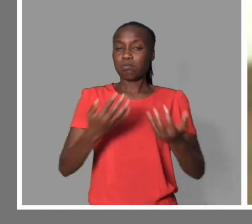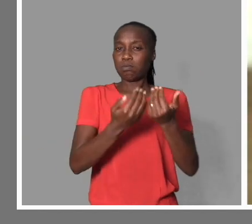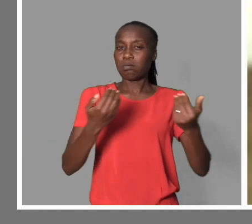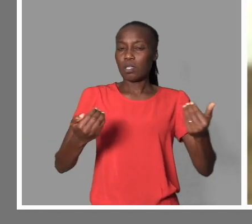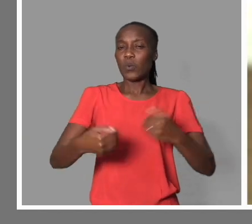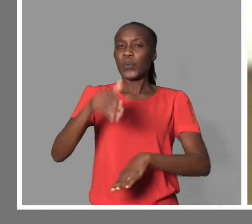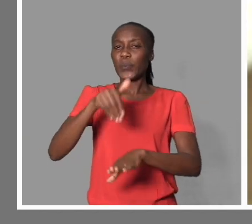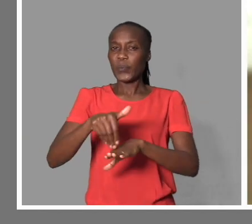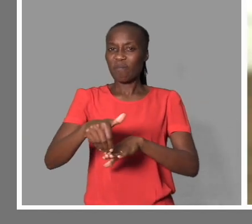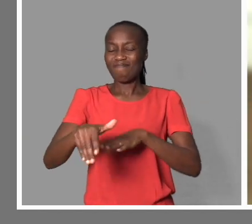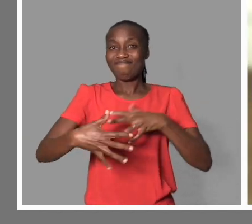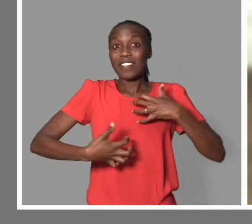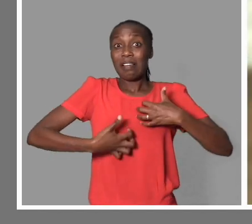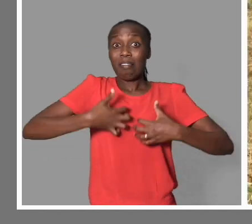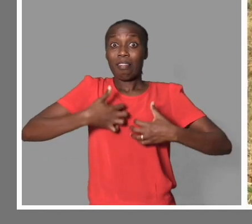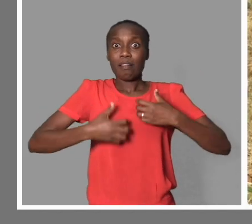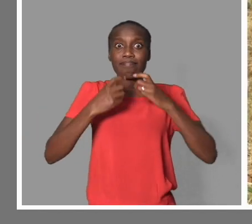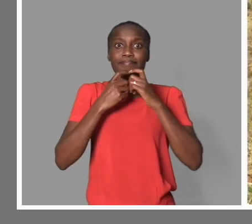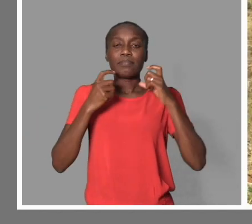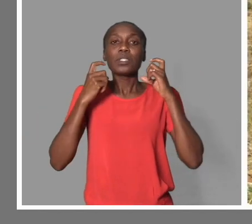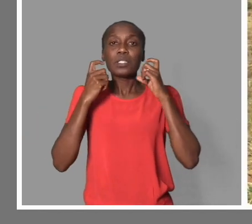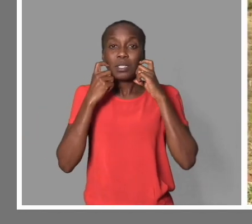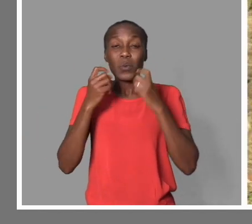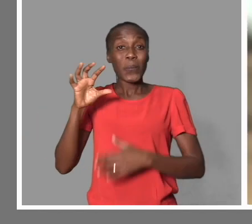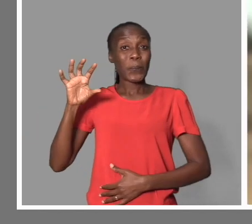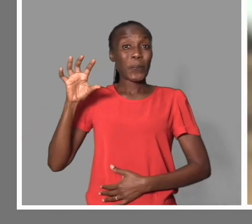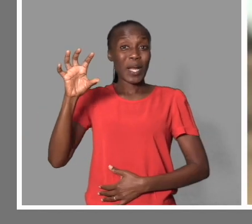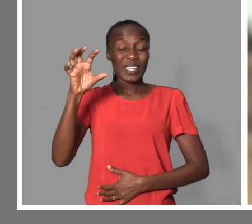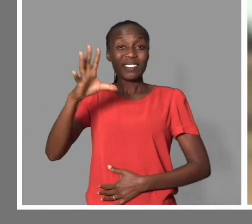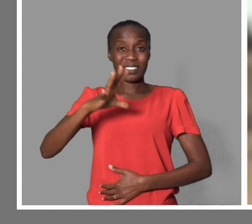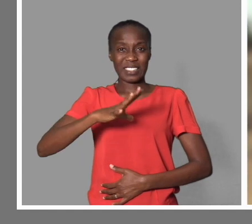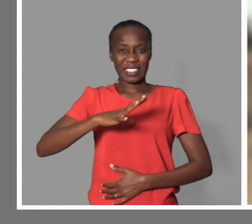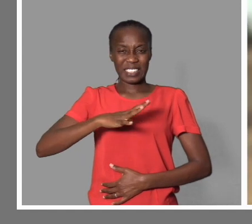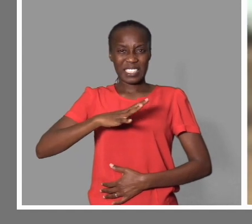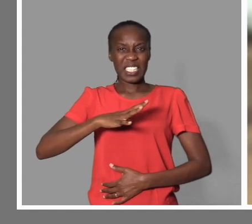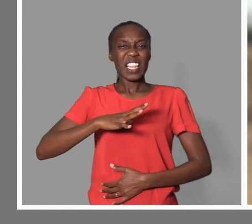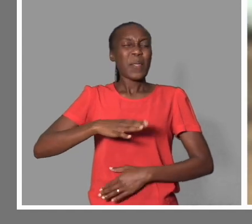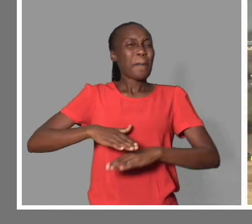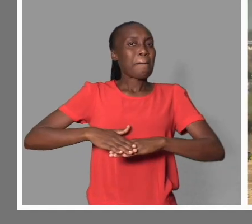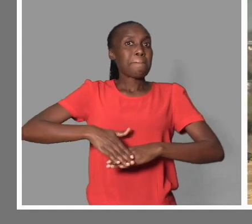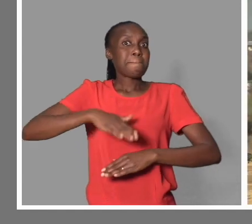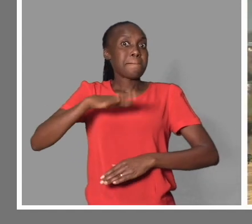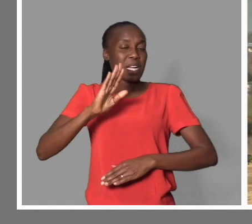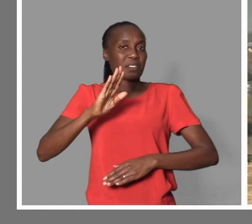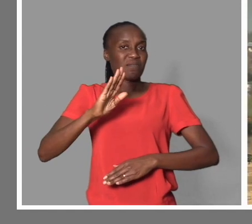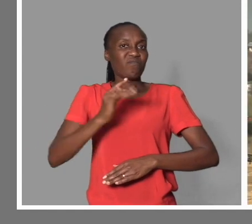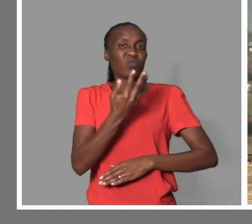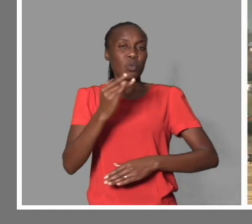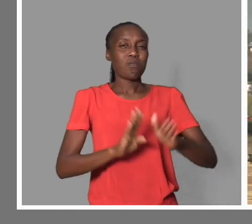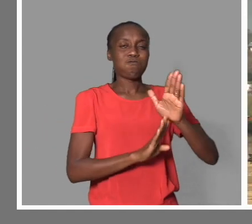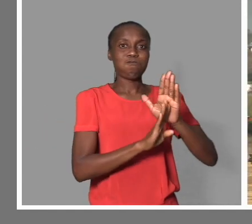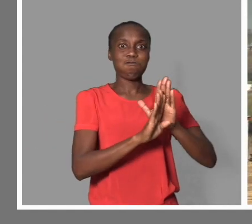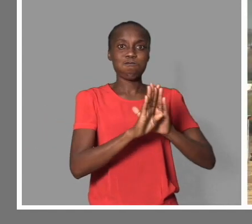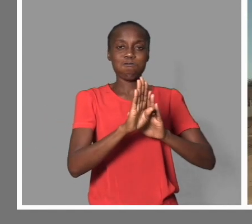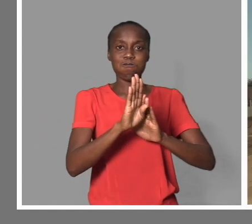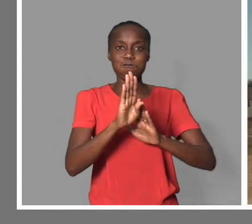A problemática dos casamentos prematuros ainda continua preocupante em Moçambique. O país encontra-se entre os que